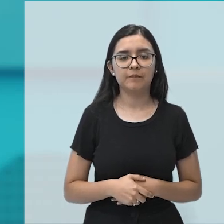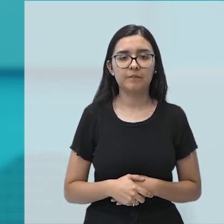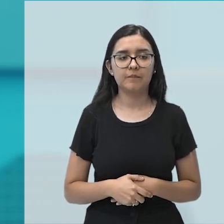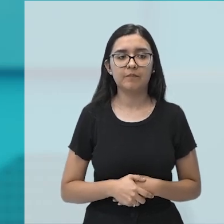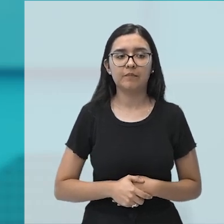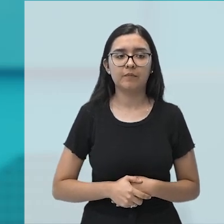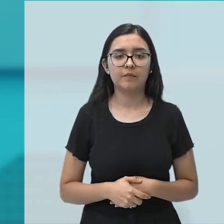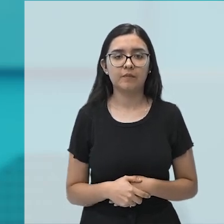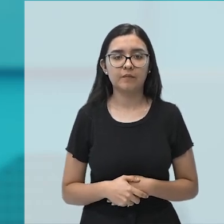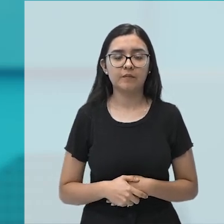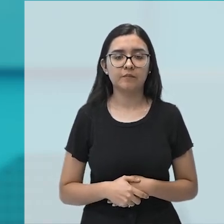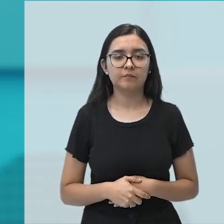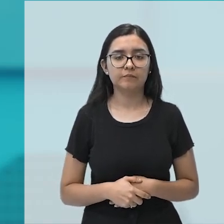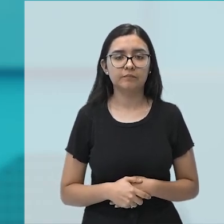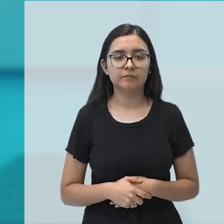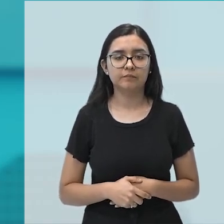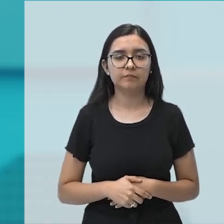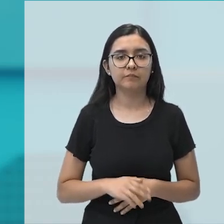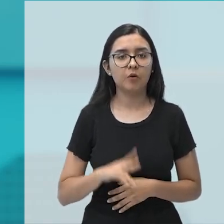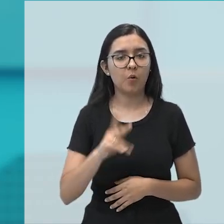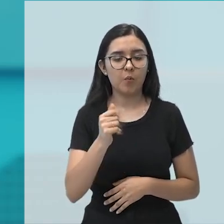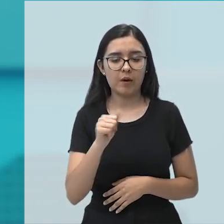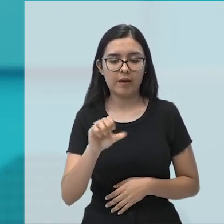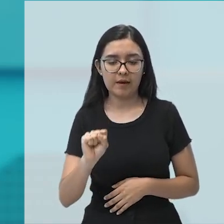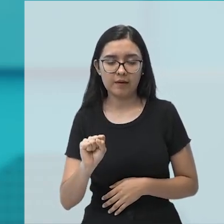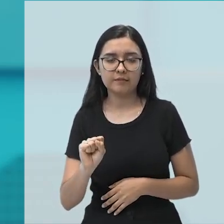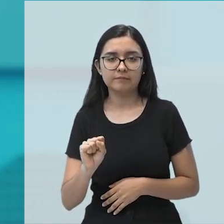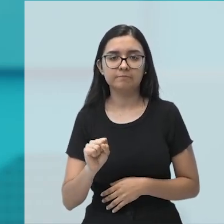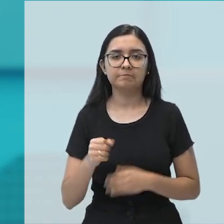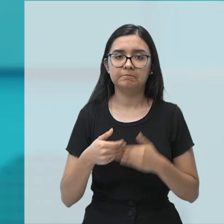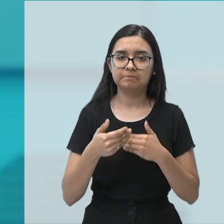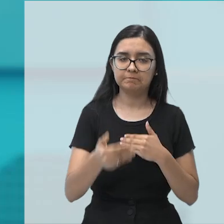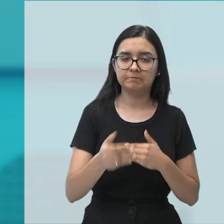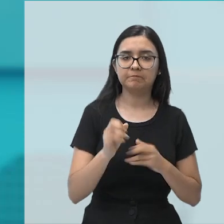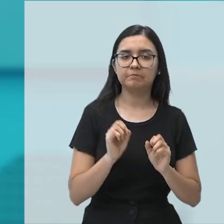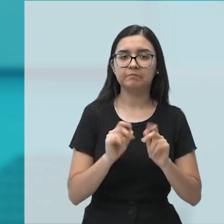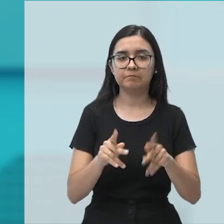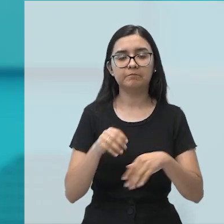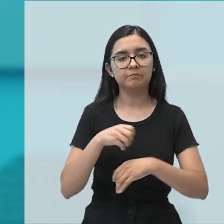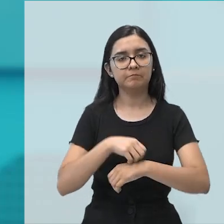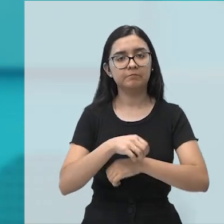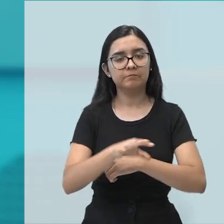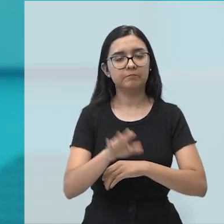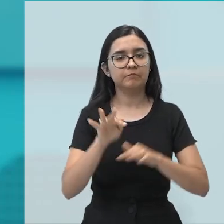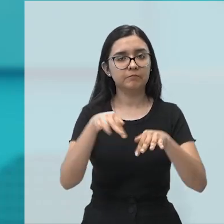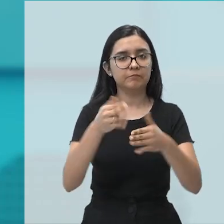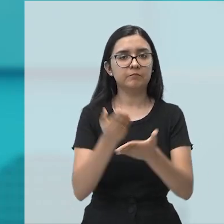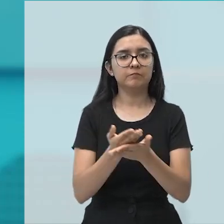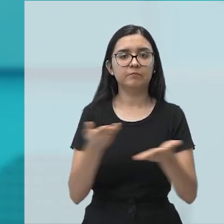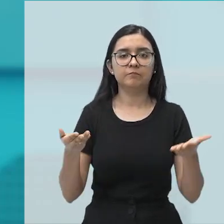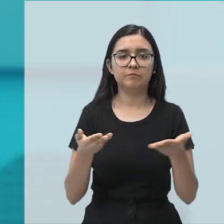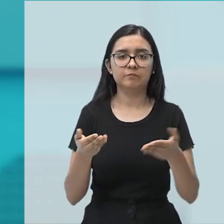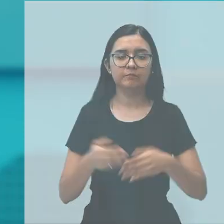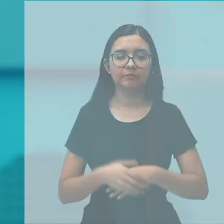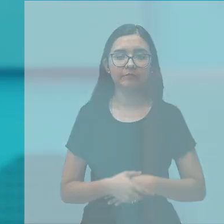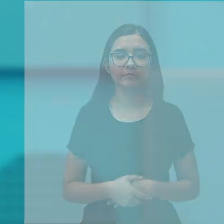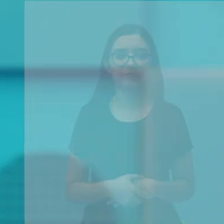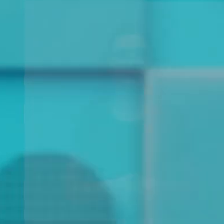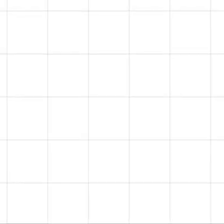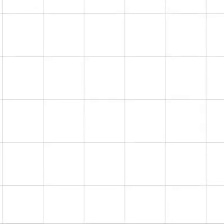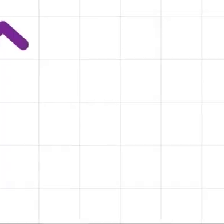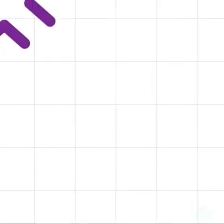to have, ou então has, e assim por diante, tá bom? Com essa dica, então, eu finalizo minha aula de hoje.